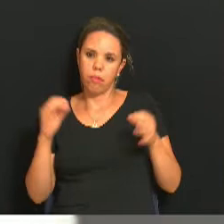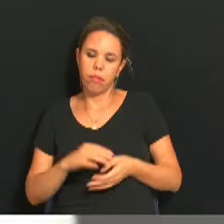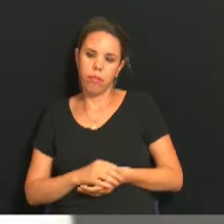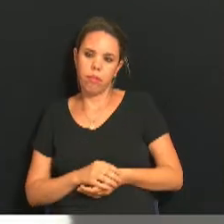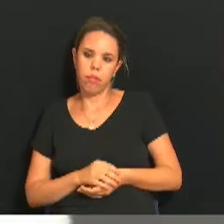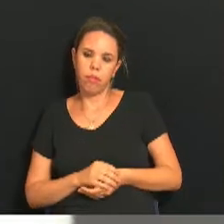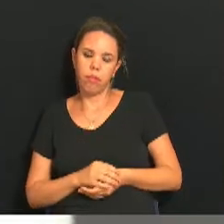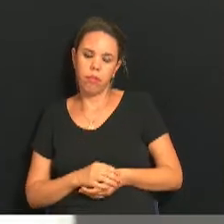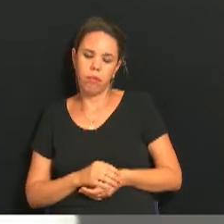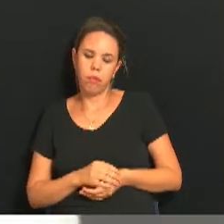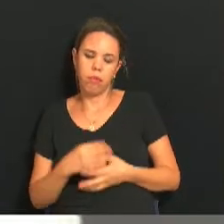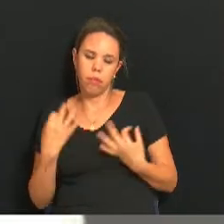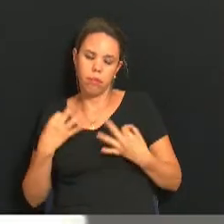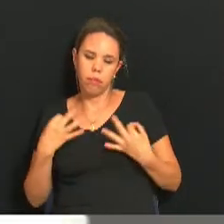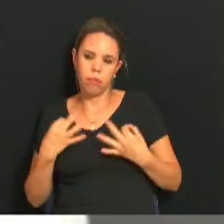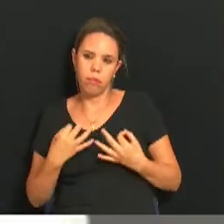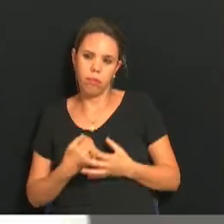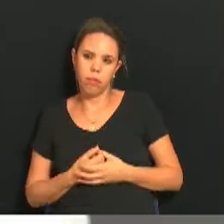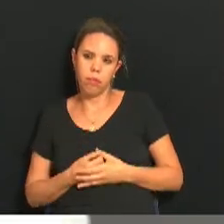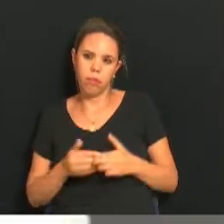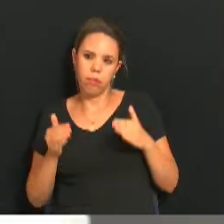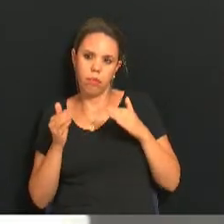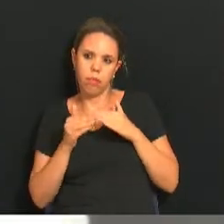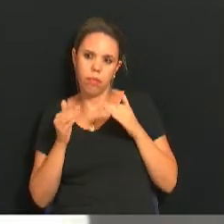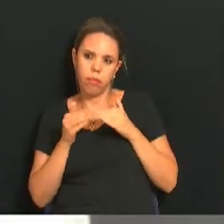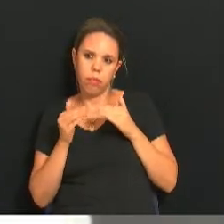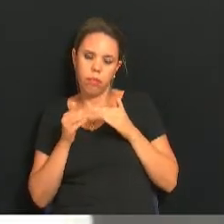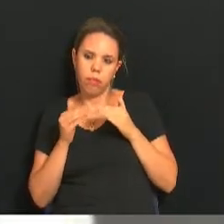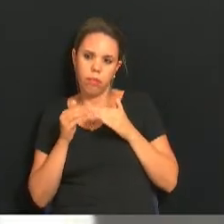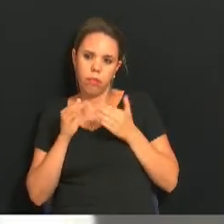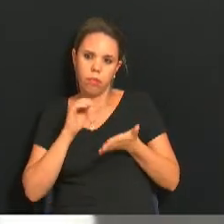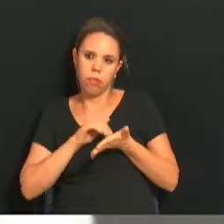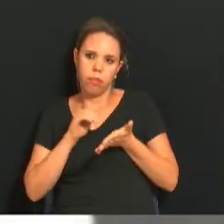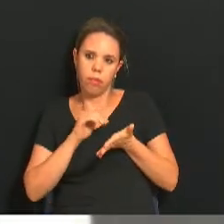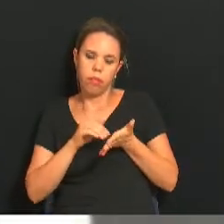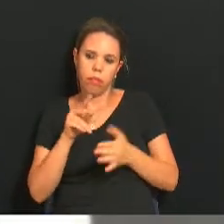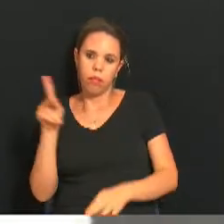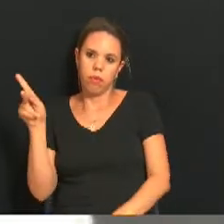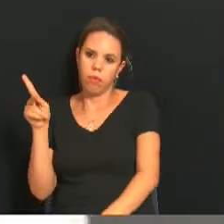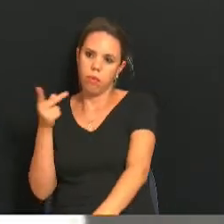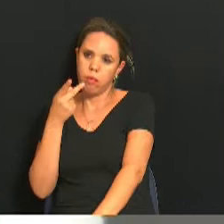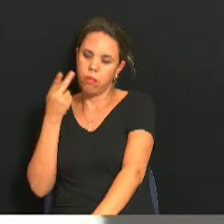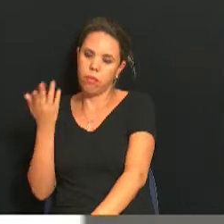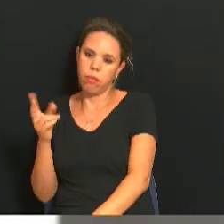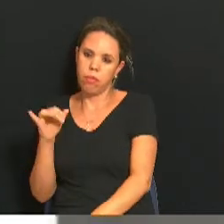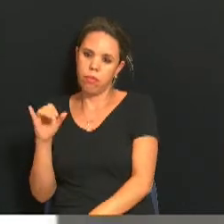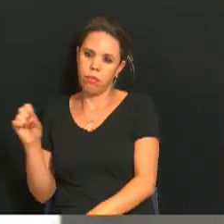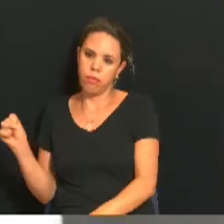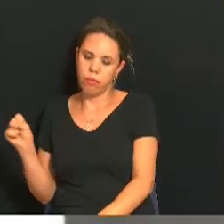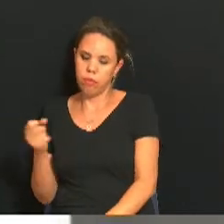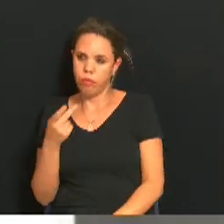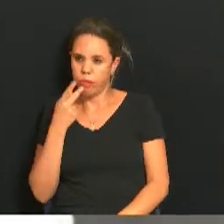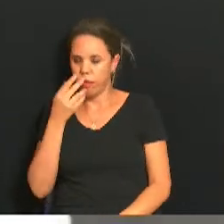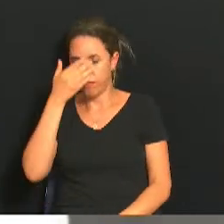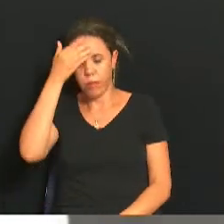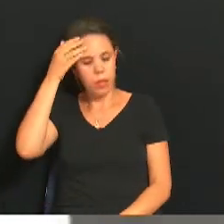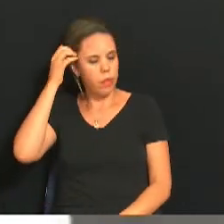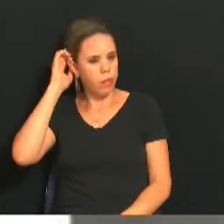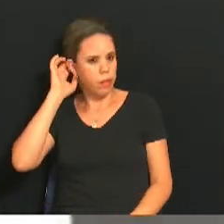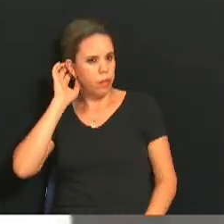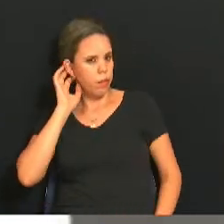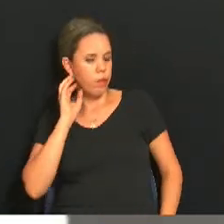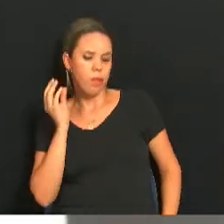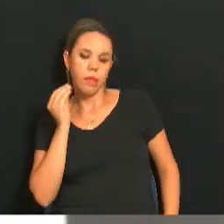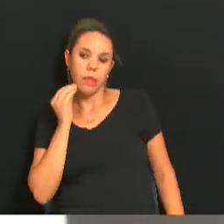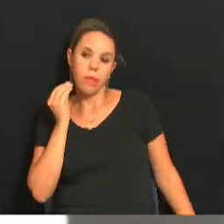perfeita concordo com o que o secretário o presidente Ministro deveria te falou que é uma